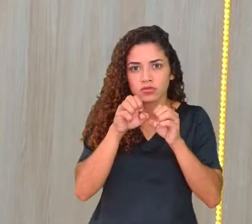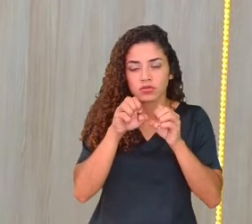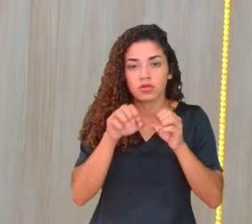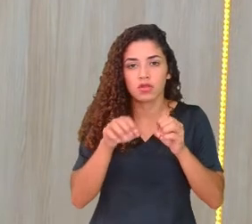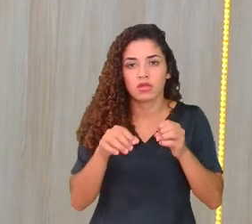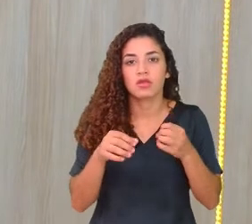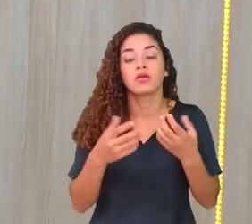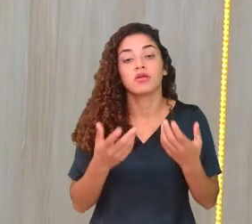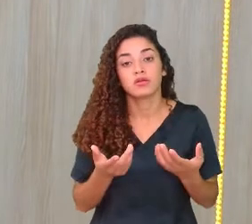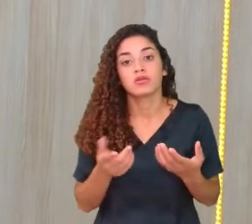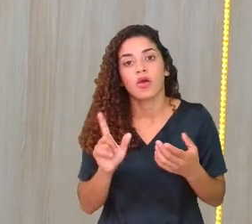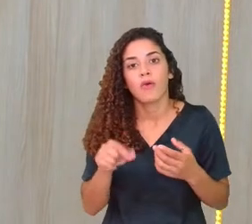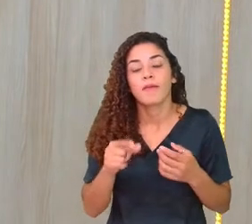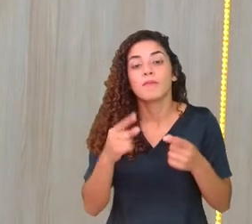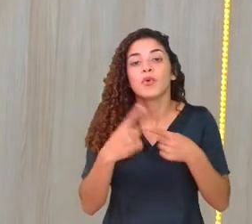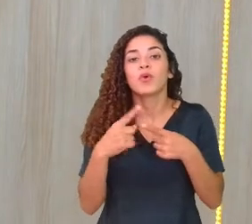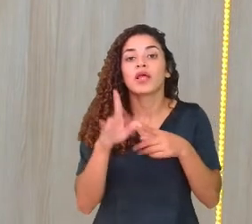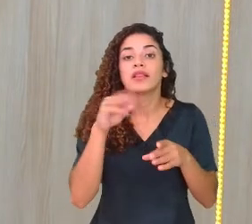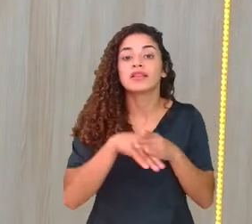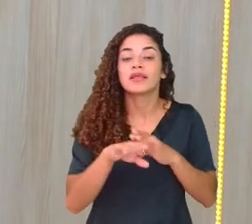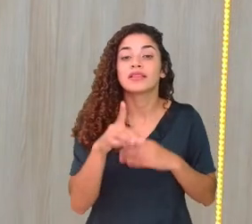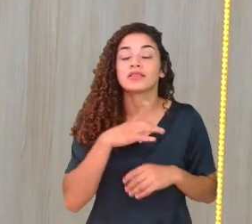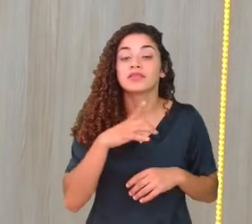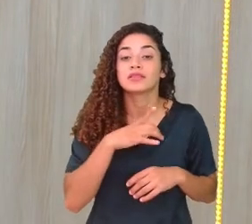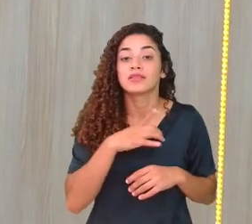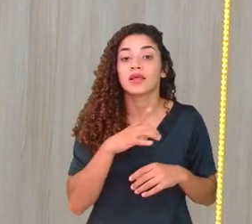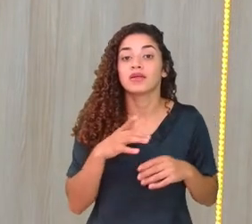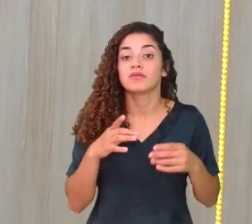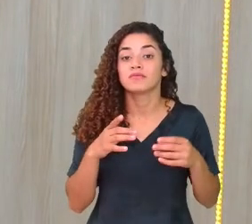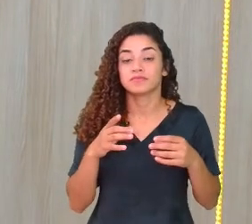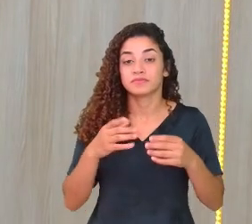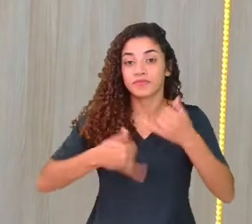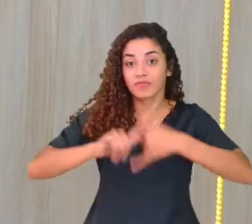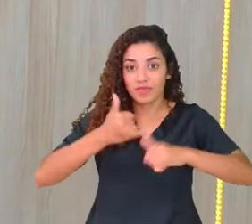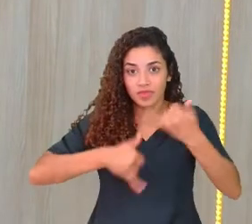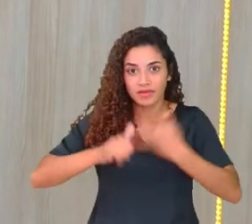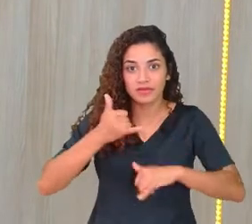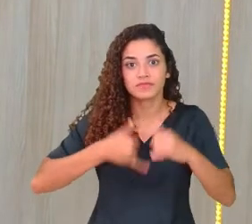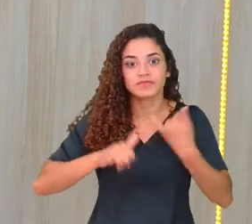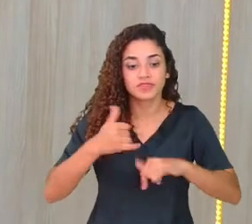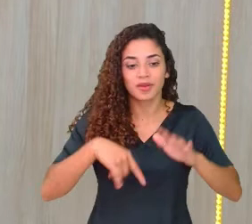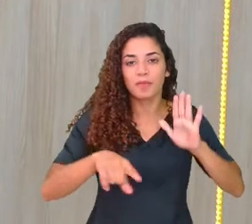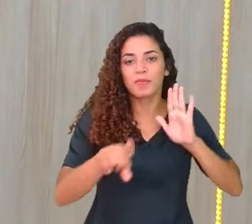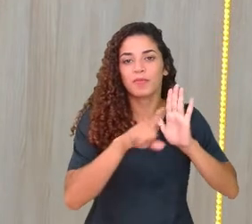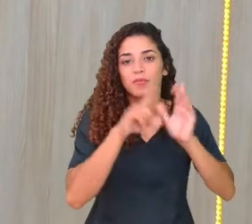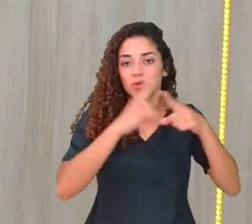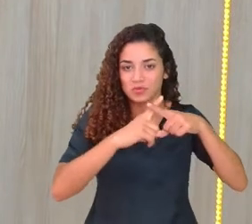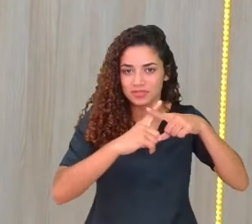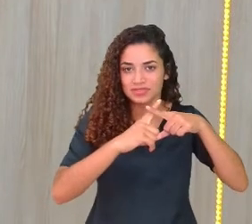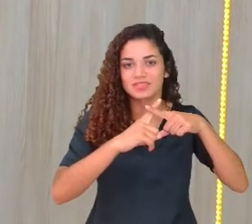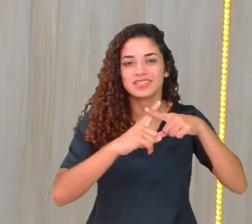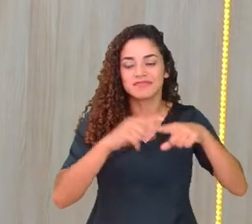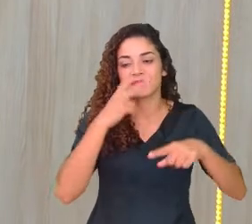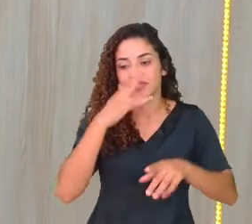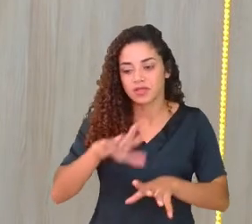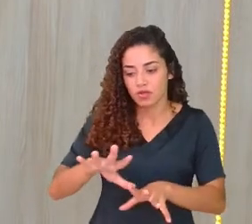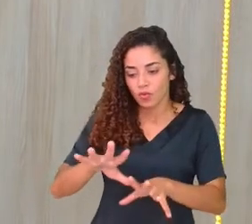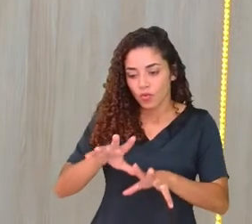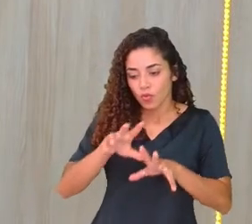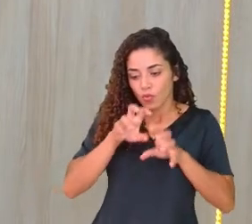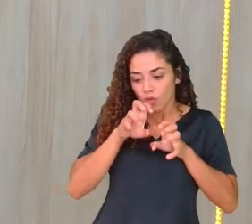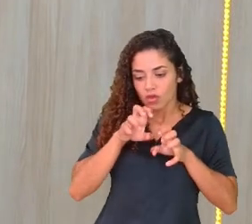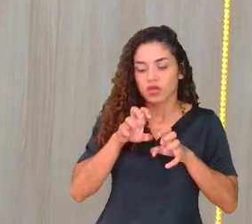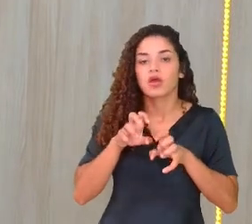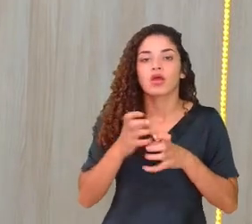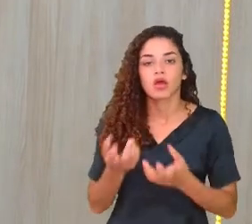que ela está eletrizada, carregada positivamente. Então, ela vai atrair aquele corpo ali que está em repouso,